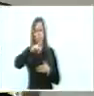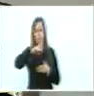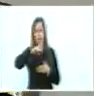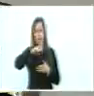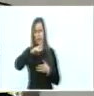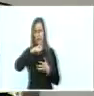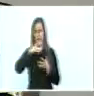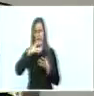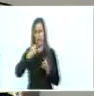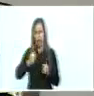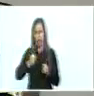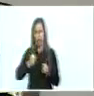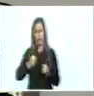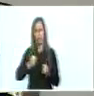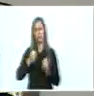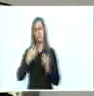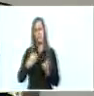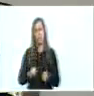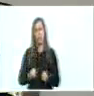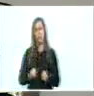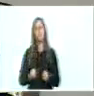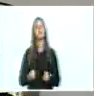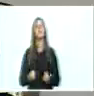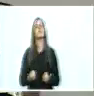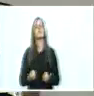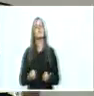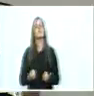posse, a posse da